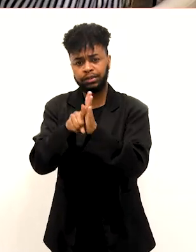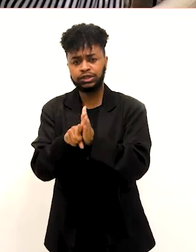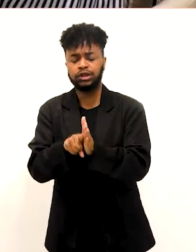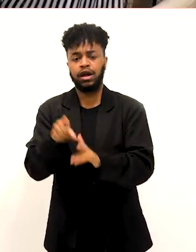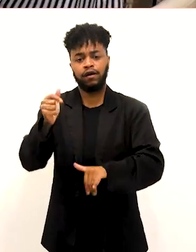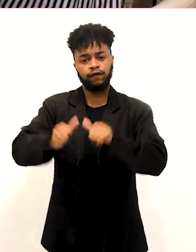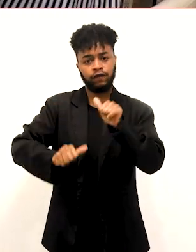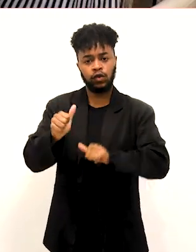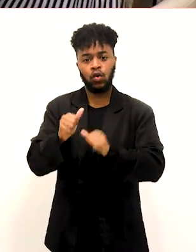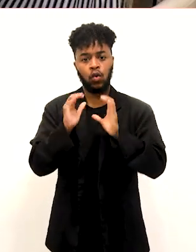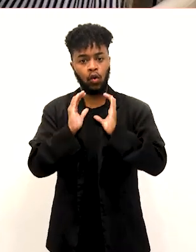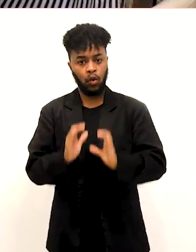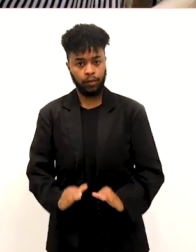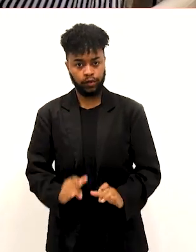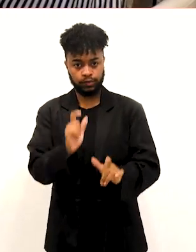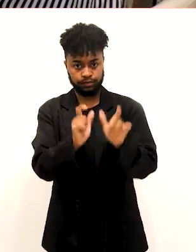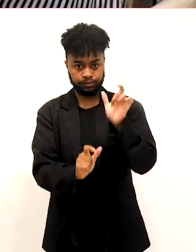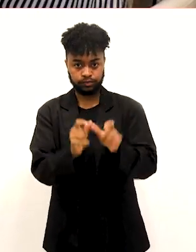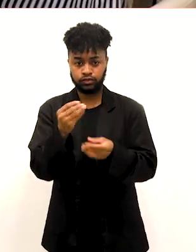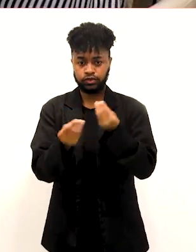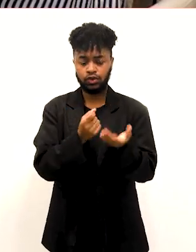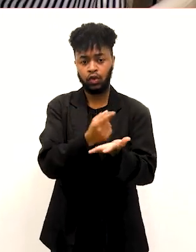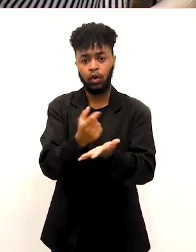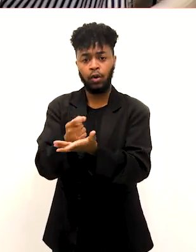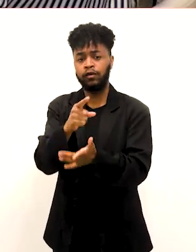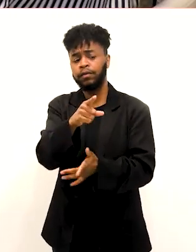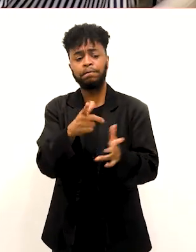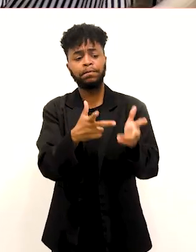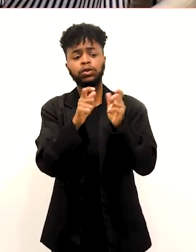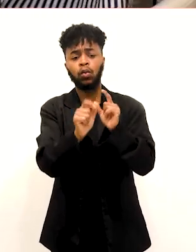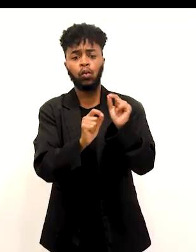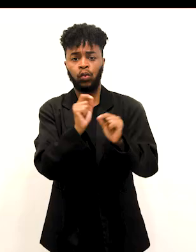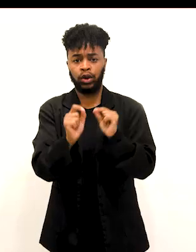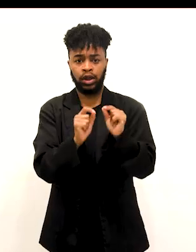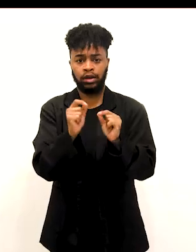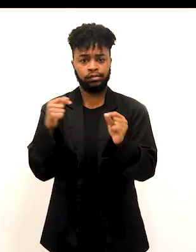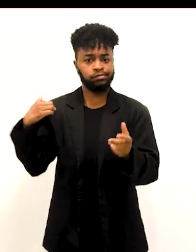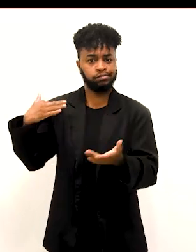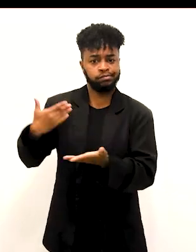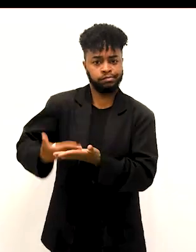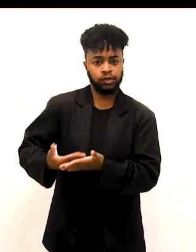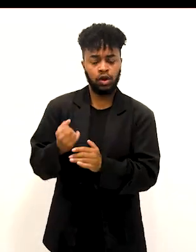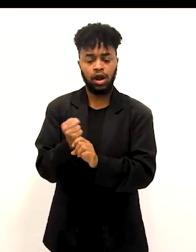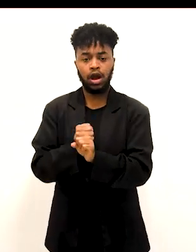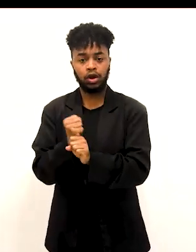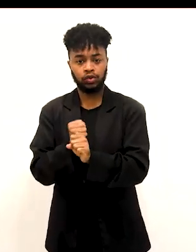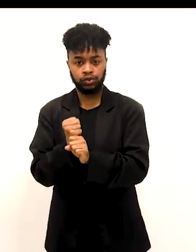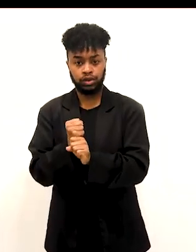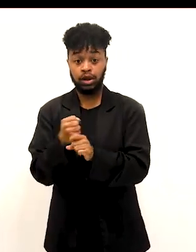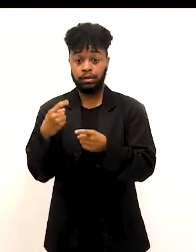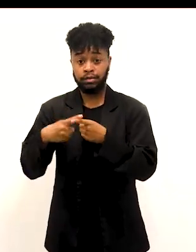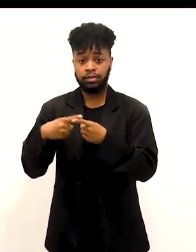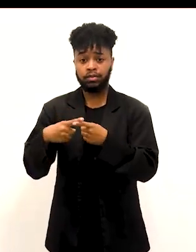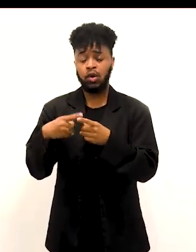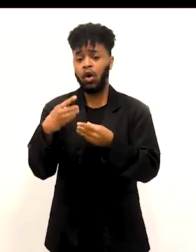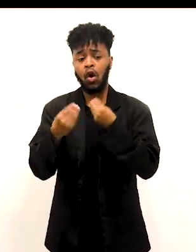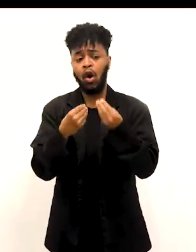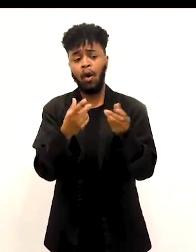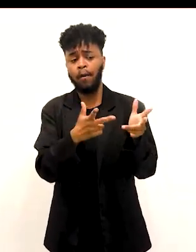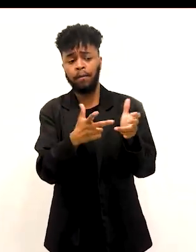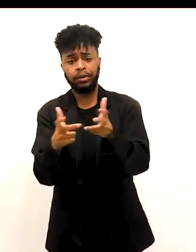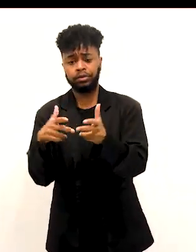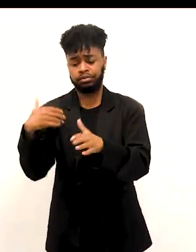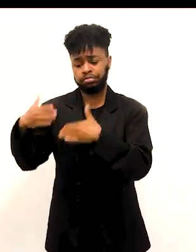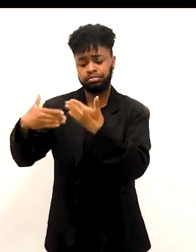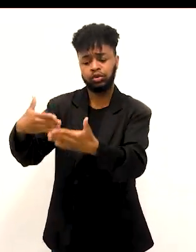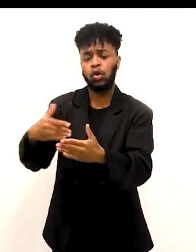né? Analisando aí o comportamento de consumo. O que você observou ao longo desses últimos anos? Na verdade, com o passar dos